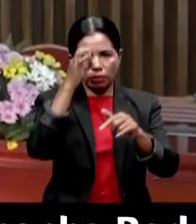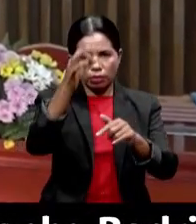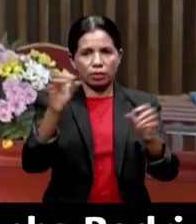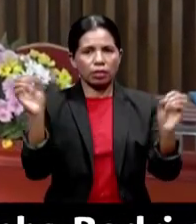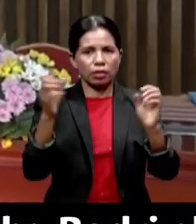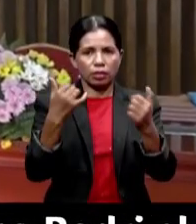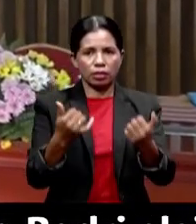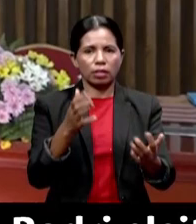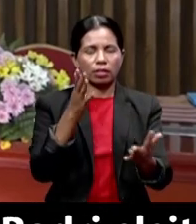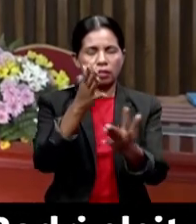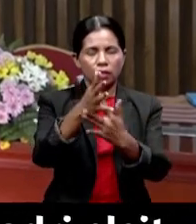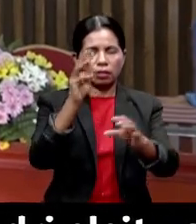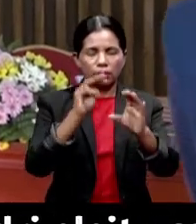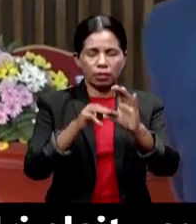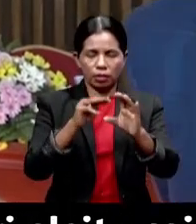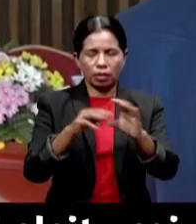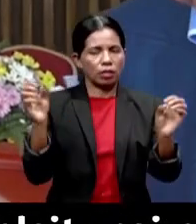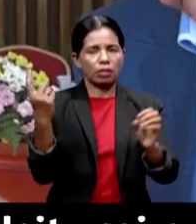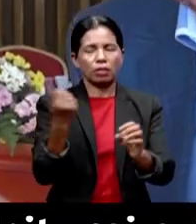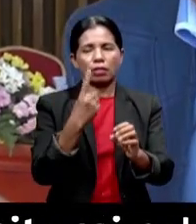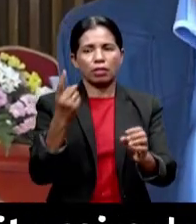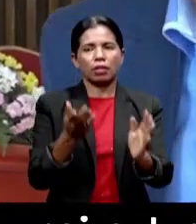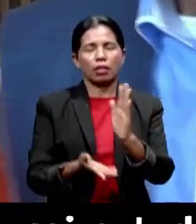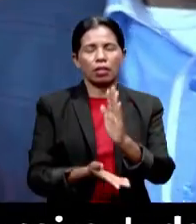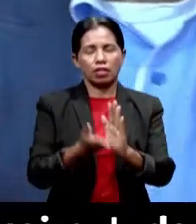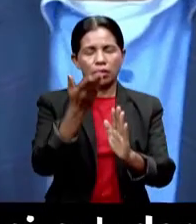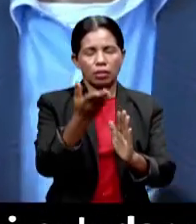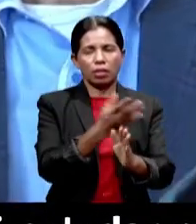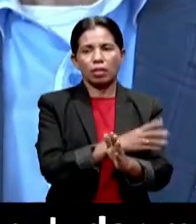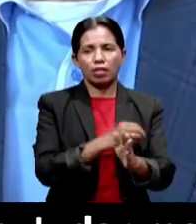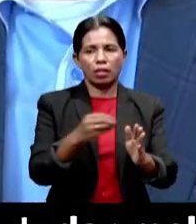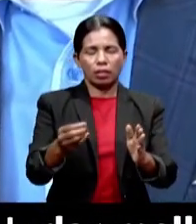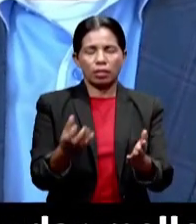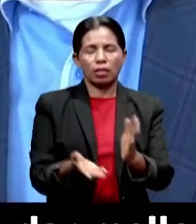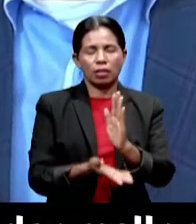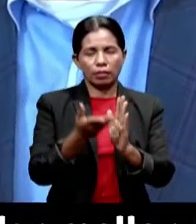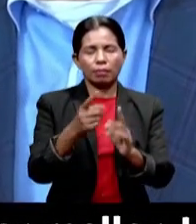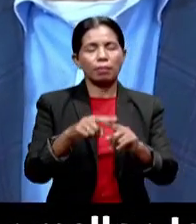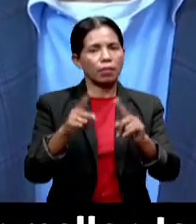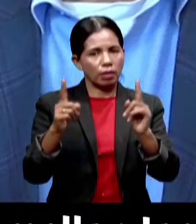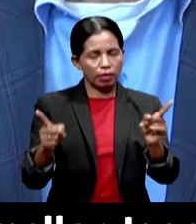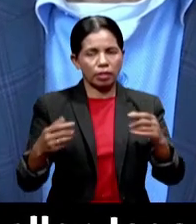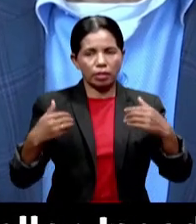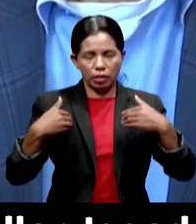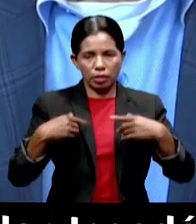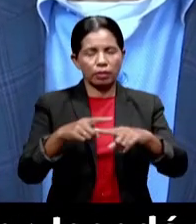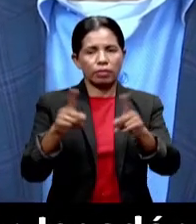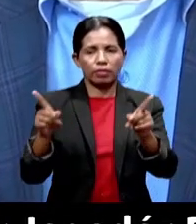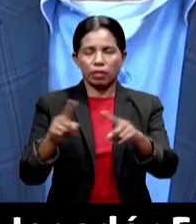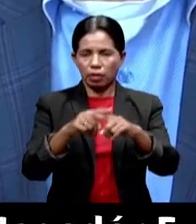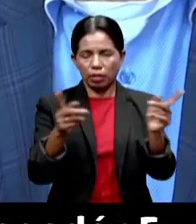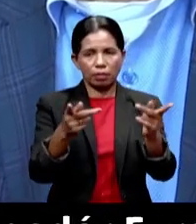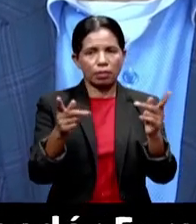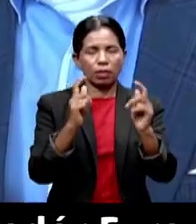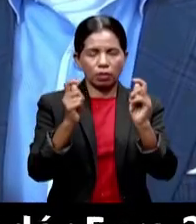area acesso ba mercado laos de iha area hasa exportação no hasa investimento mai bemos iha area oi-oin, koko